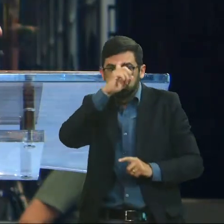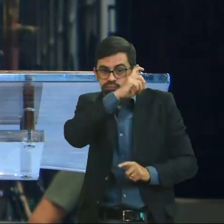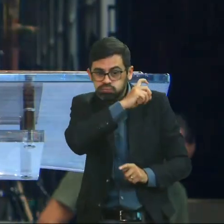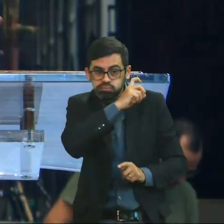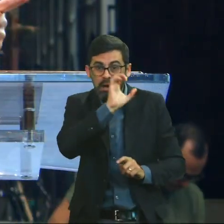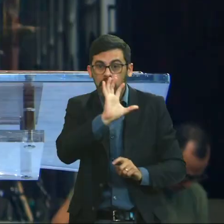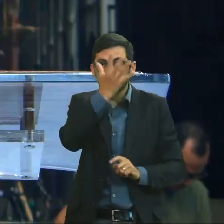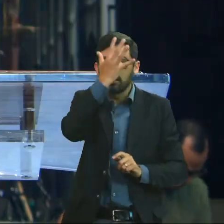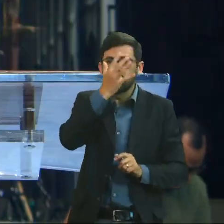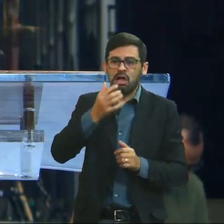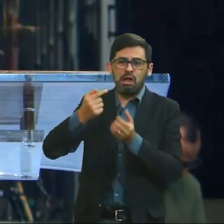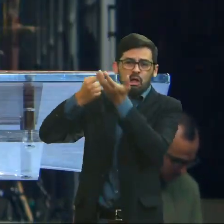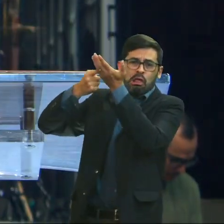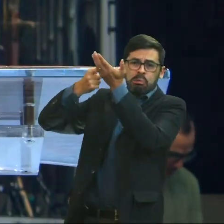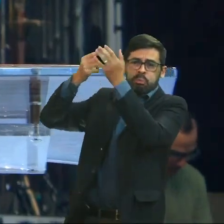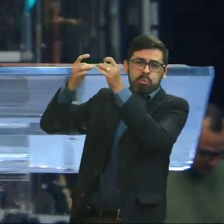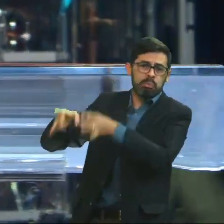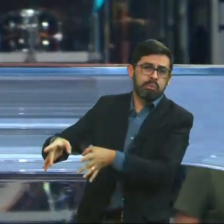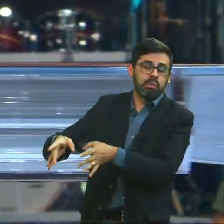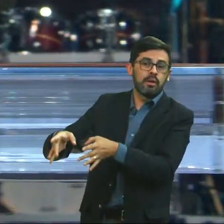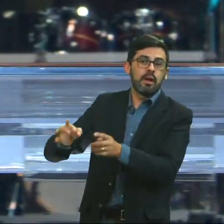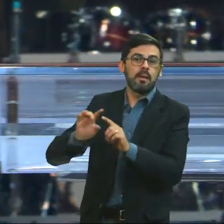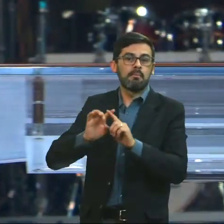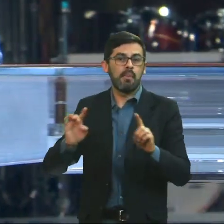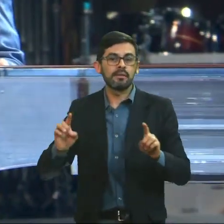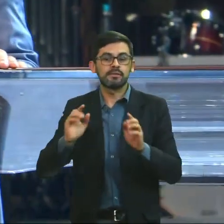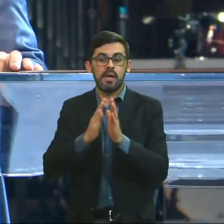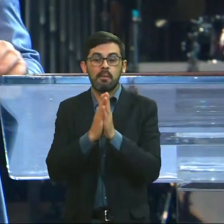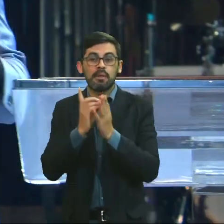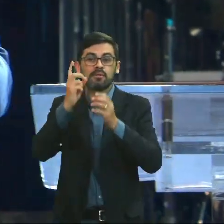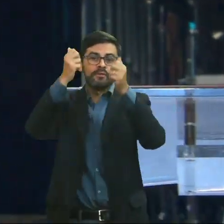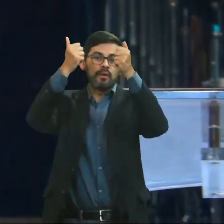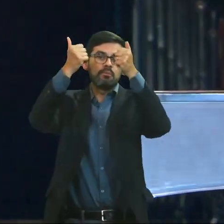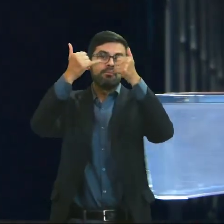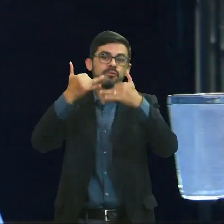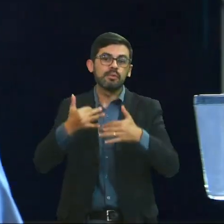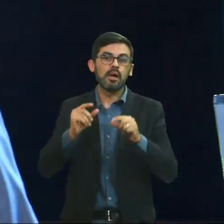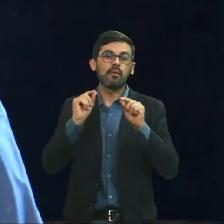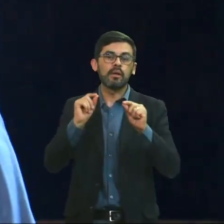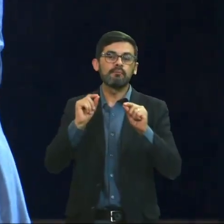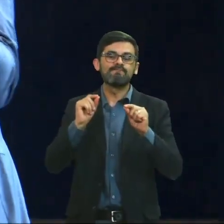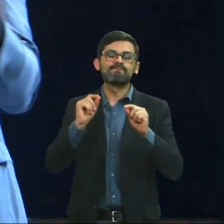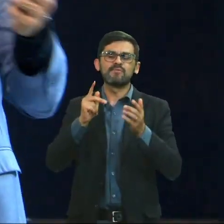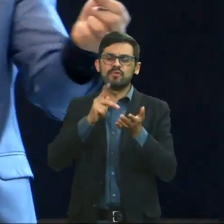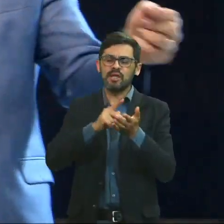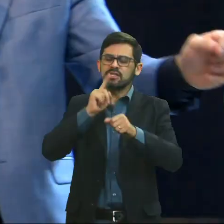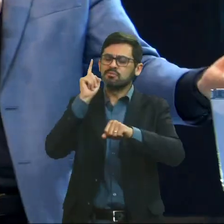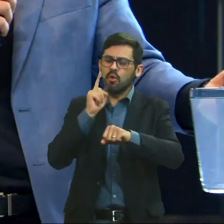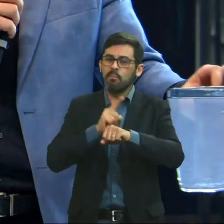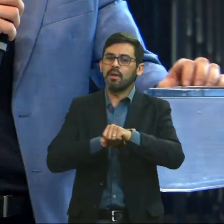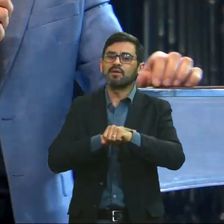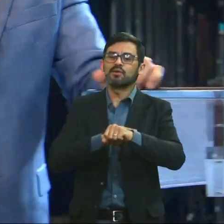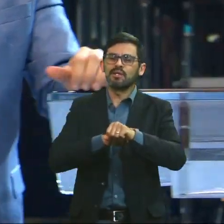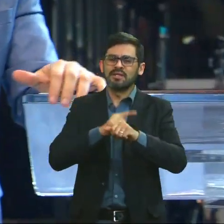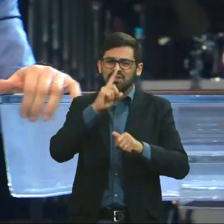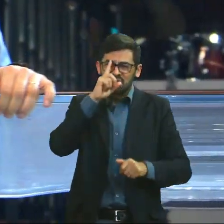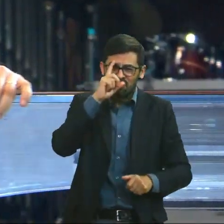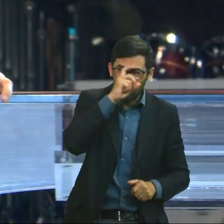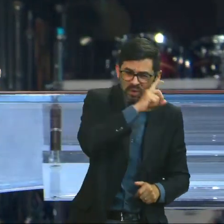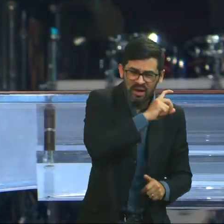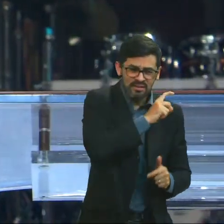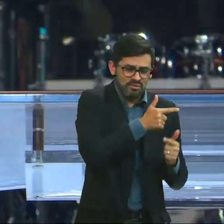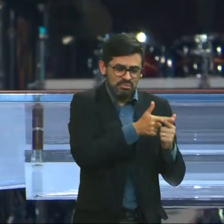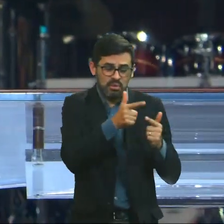chegam. Mas o que a Bíblia vai nos mostrar é que é neste lugar que as manifestações de Deus